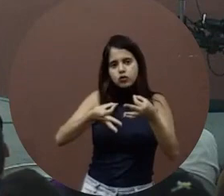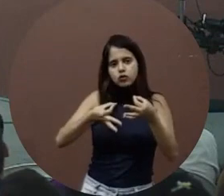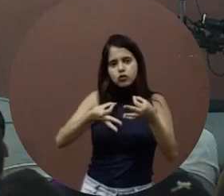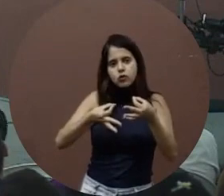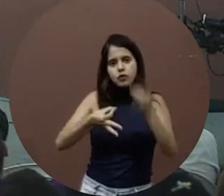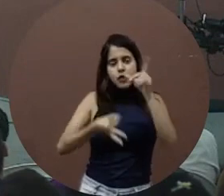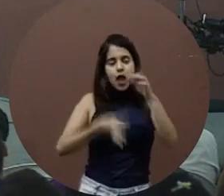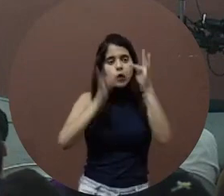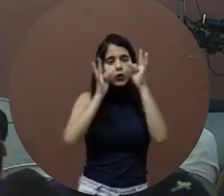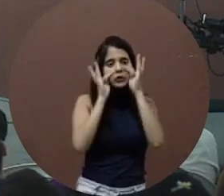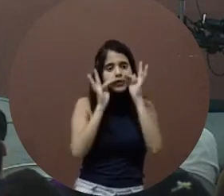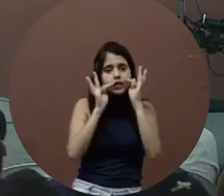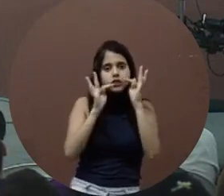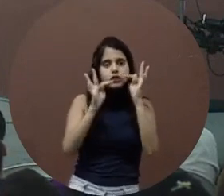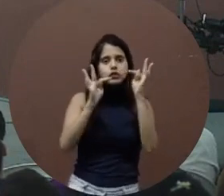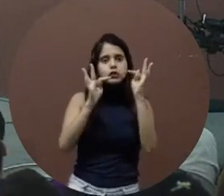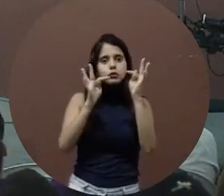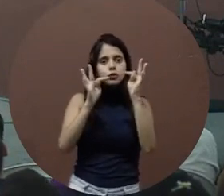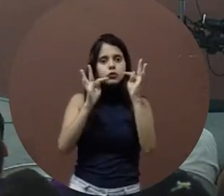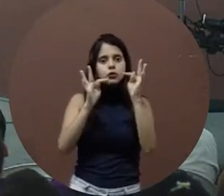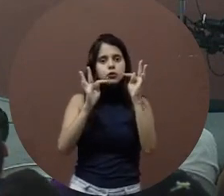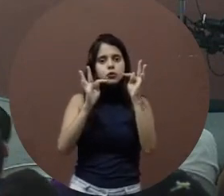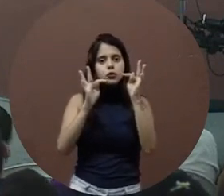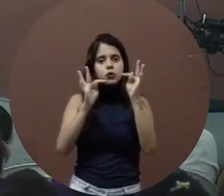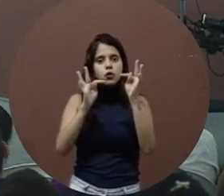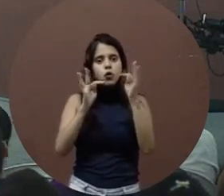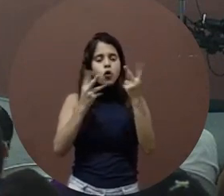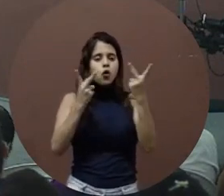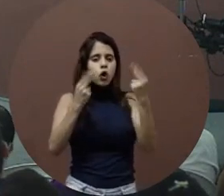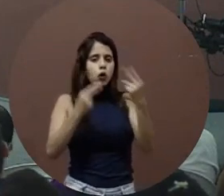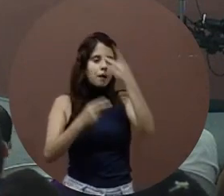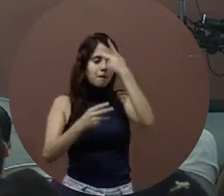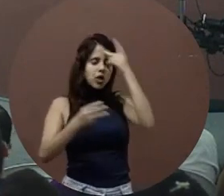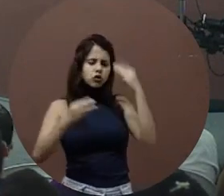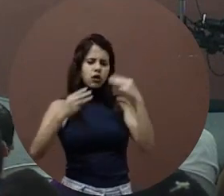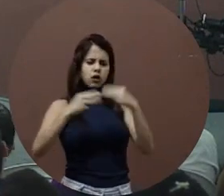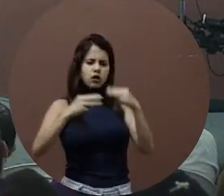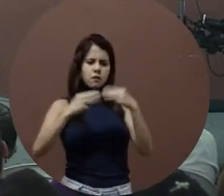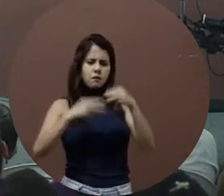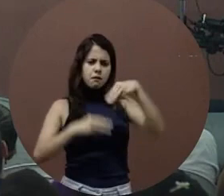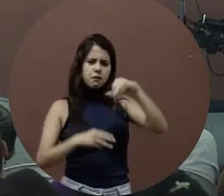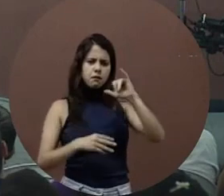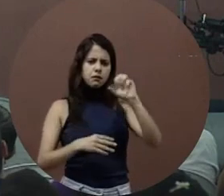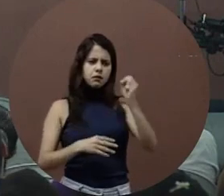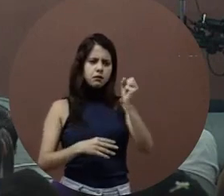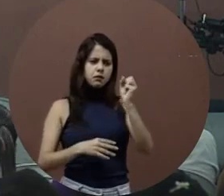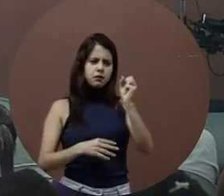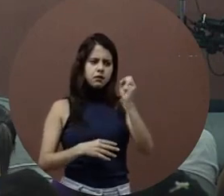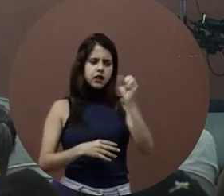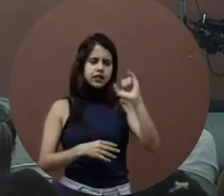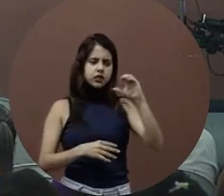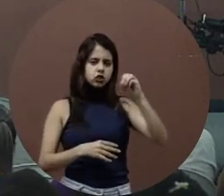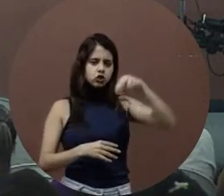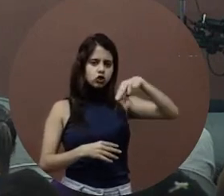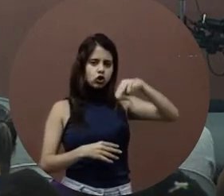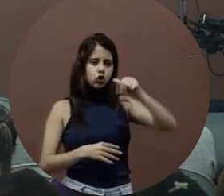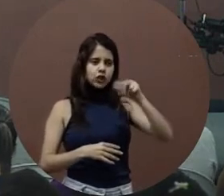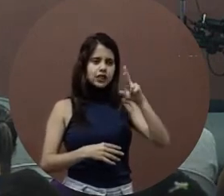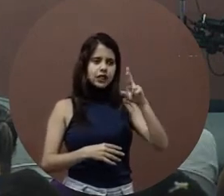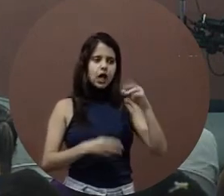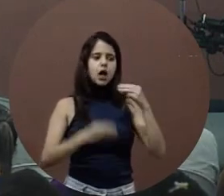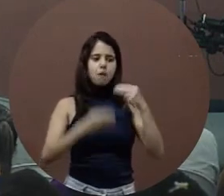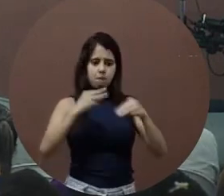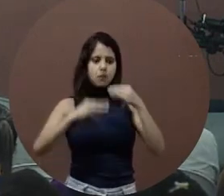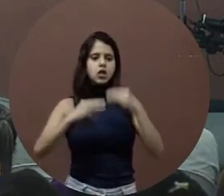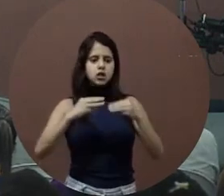É aquele testemunho que aqueles missionários lá na tribo Auca do Equador sonhavam em evangelizar aquela tribo indígena, e